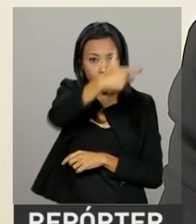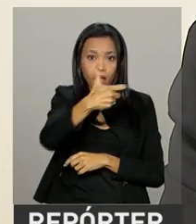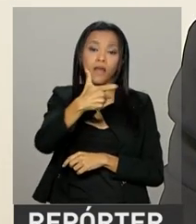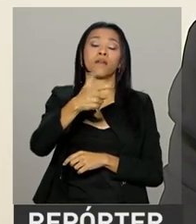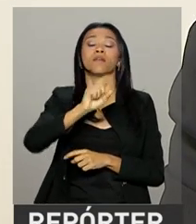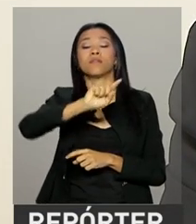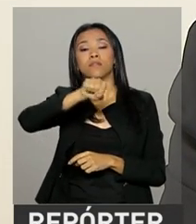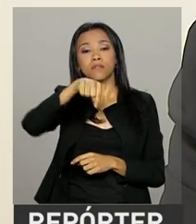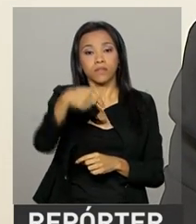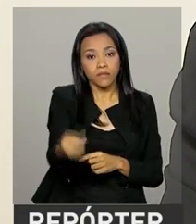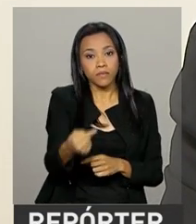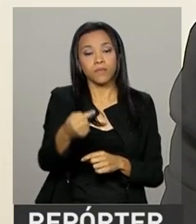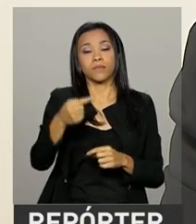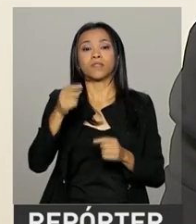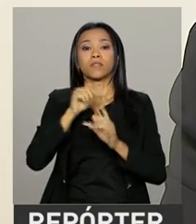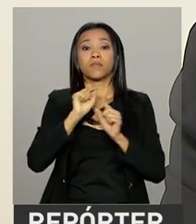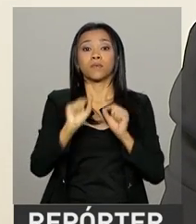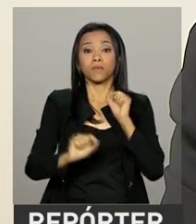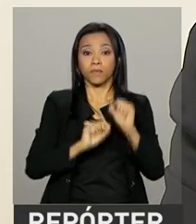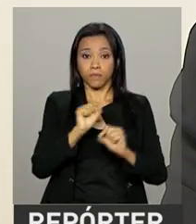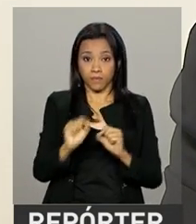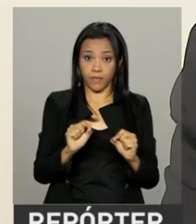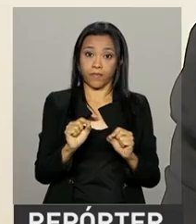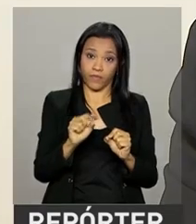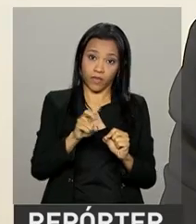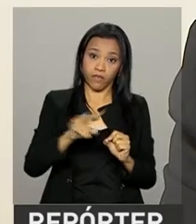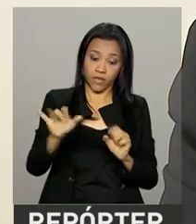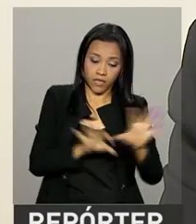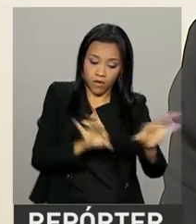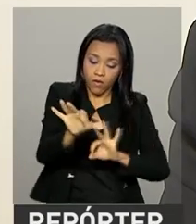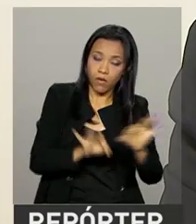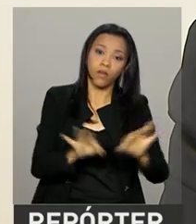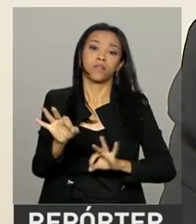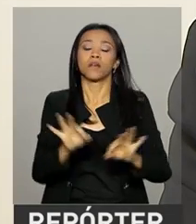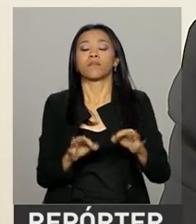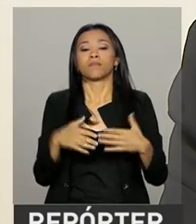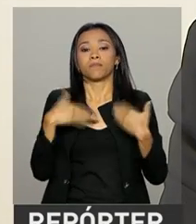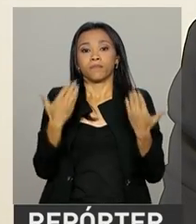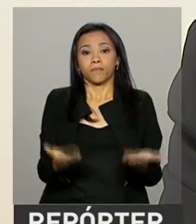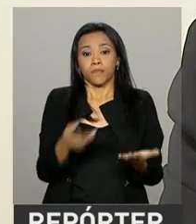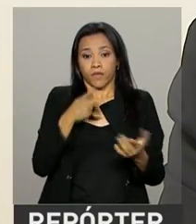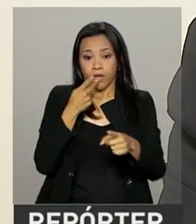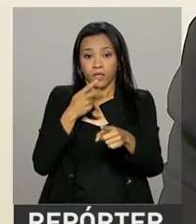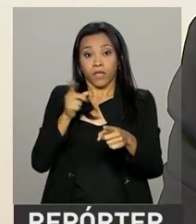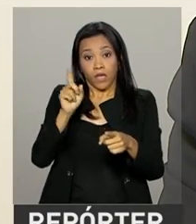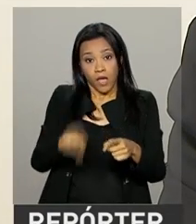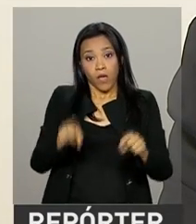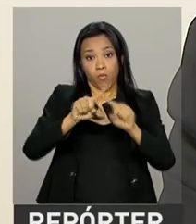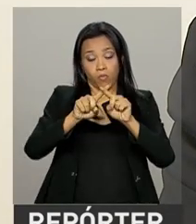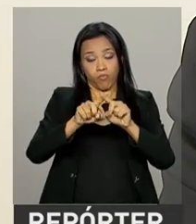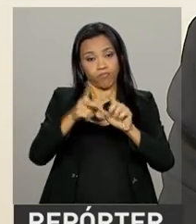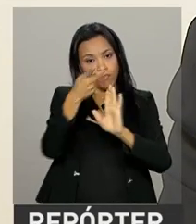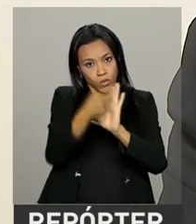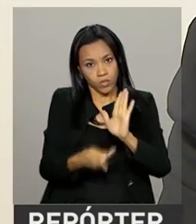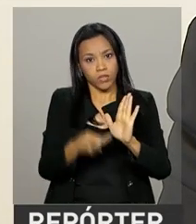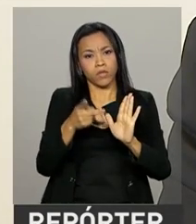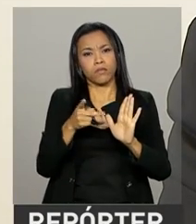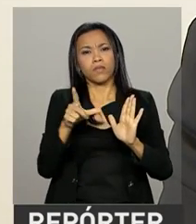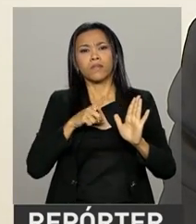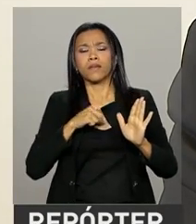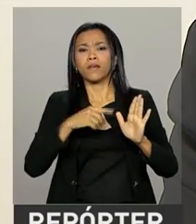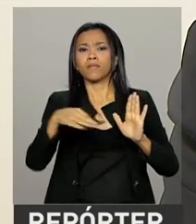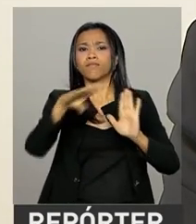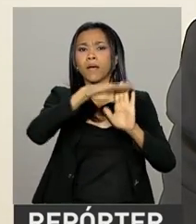validação desse imo que vai ser feito esse é um projeto que traz dentro dele três